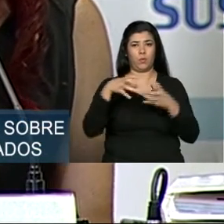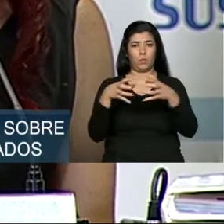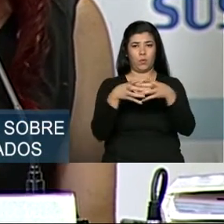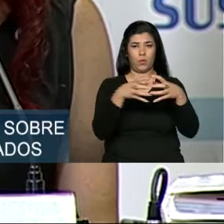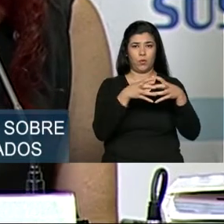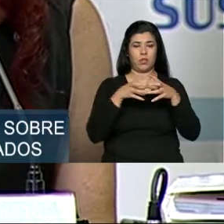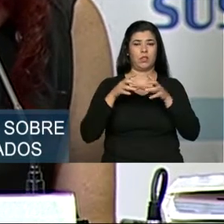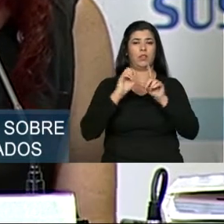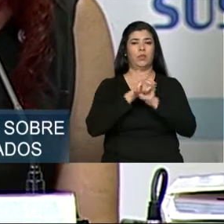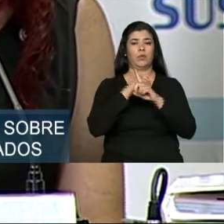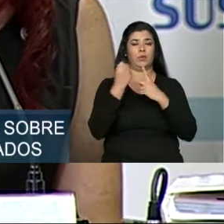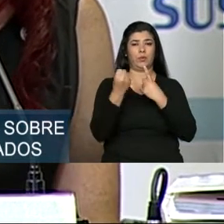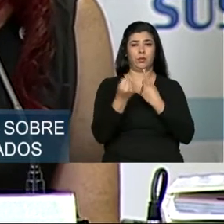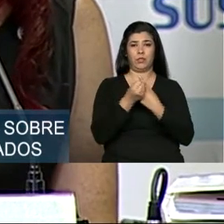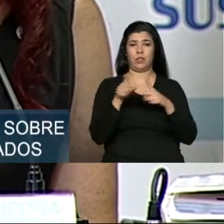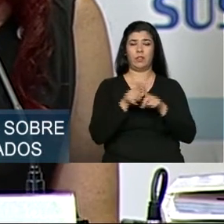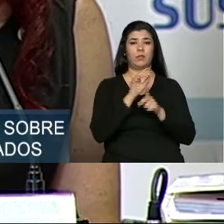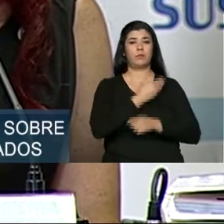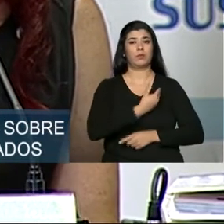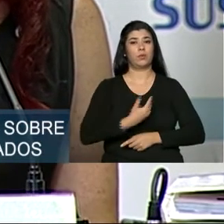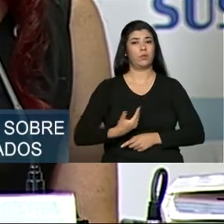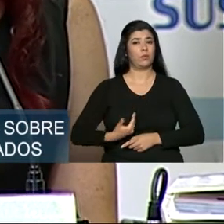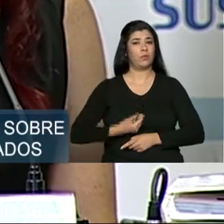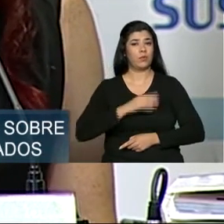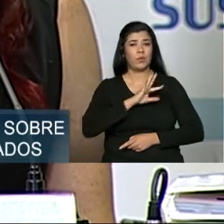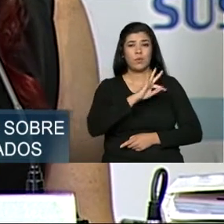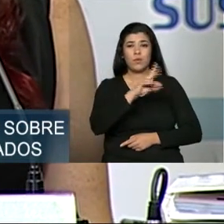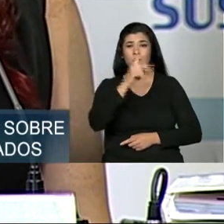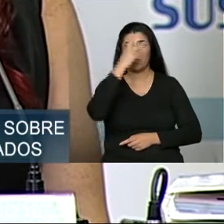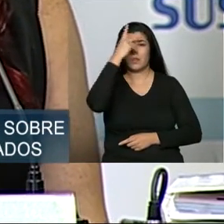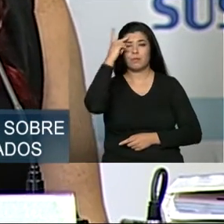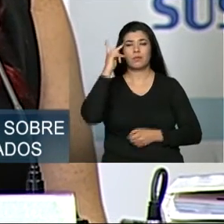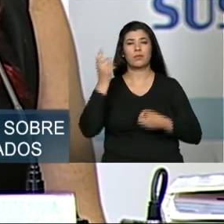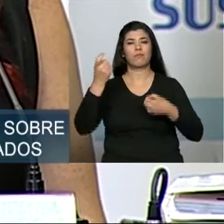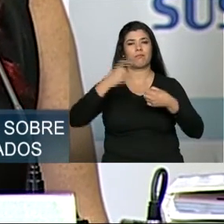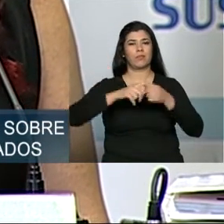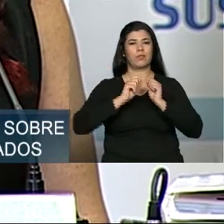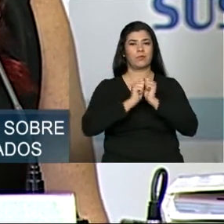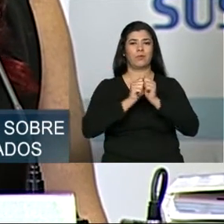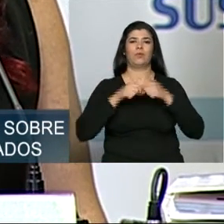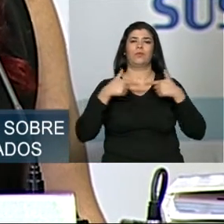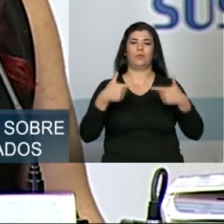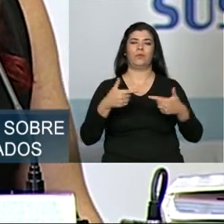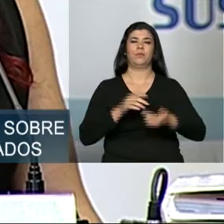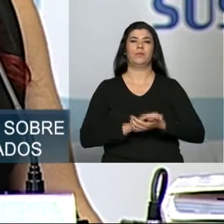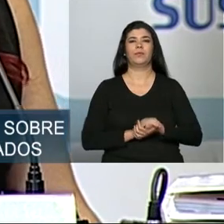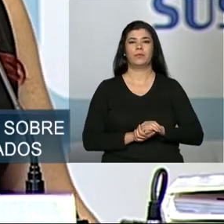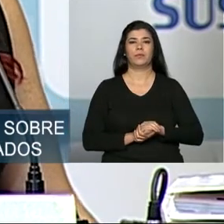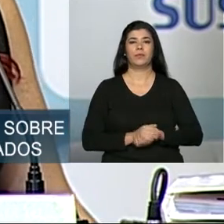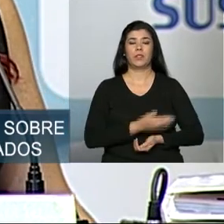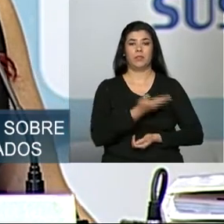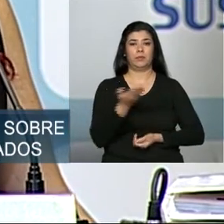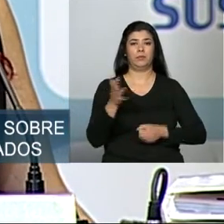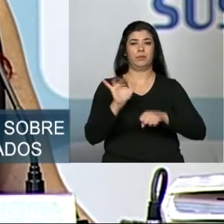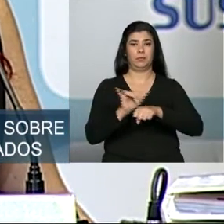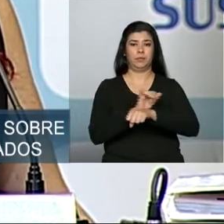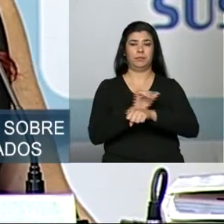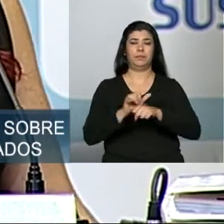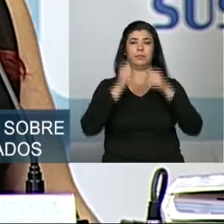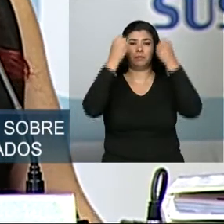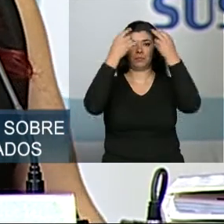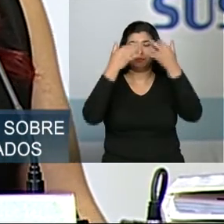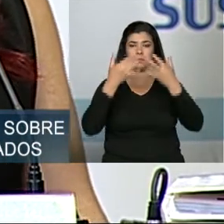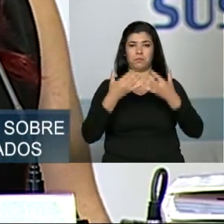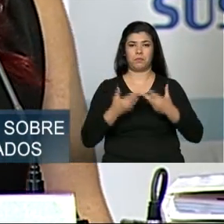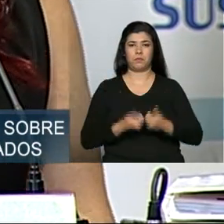do governo. Então, é uma agenda que envolve vários parceiros. Próximo. Dentre as estratégias, nós podemos falar do Guia Alimentar